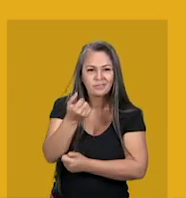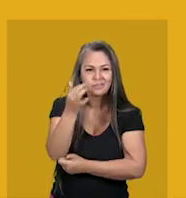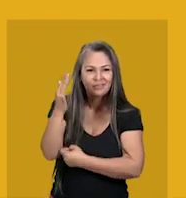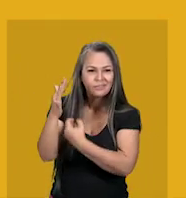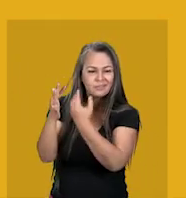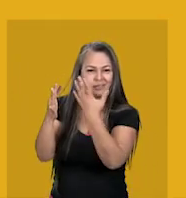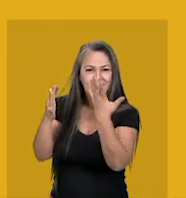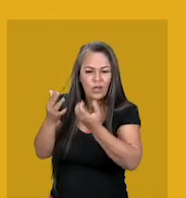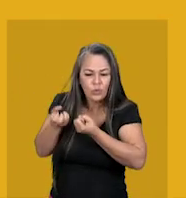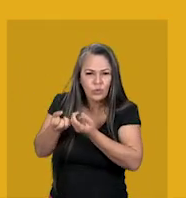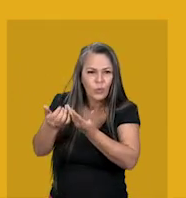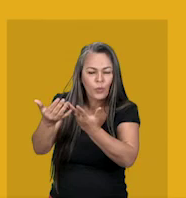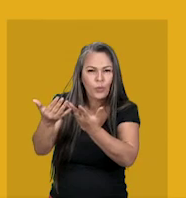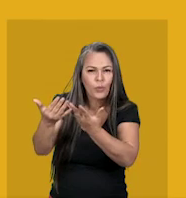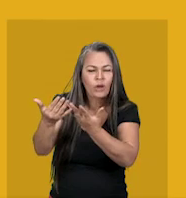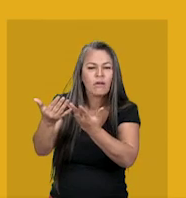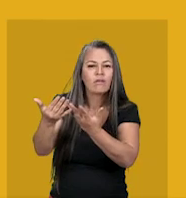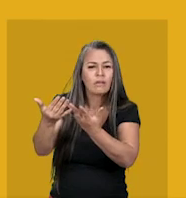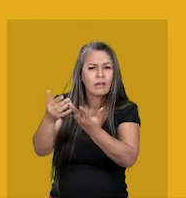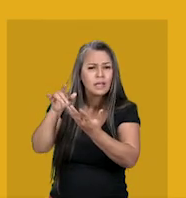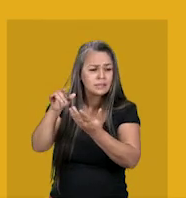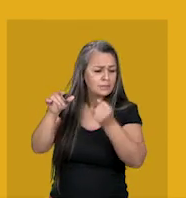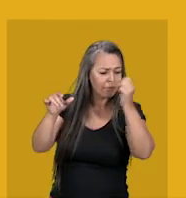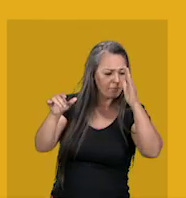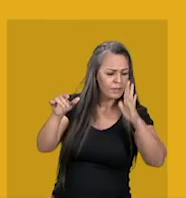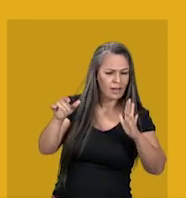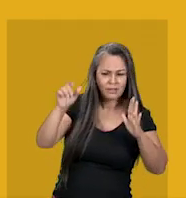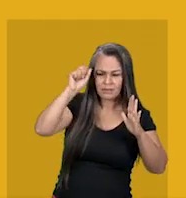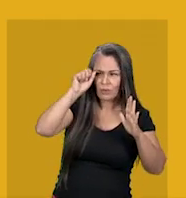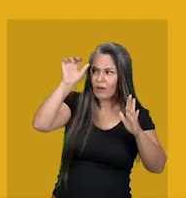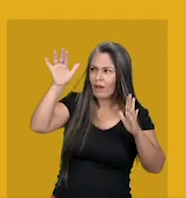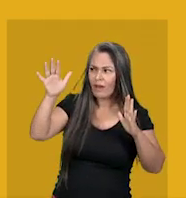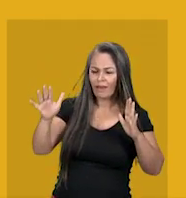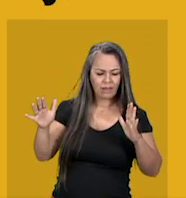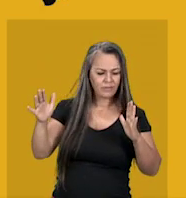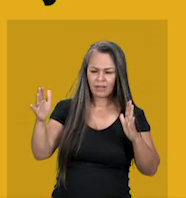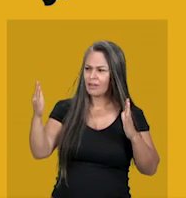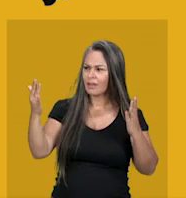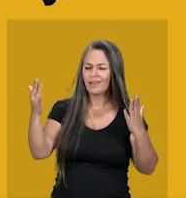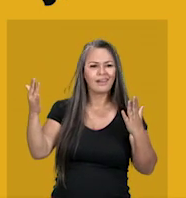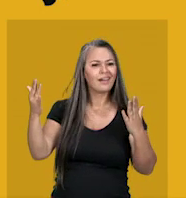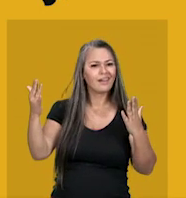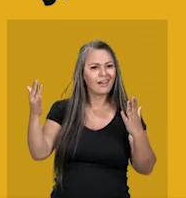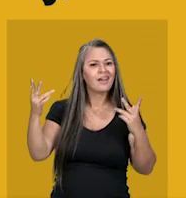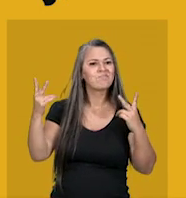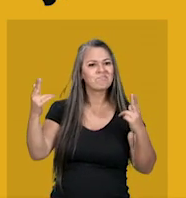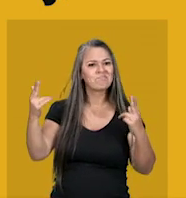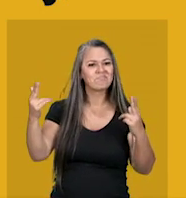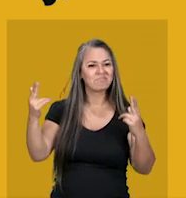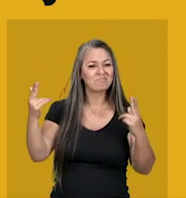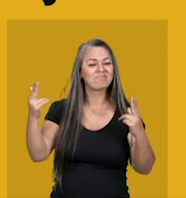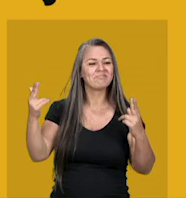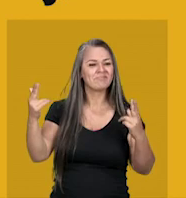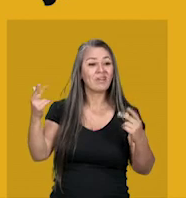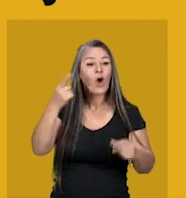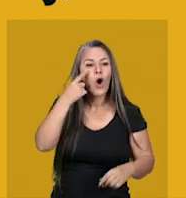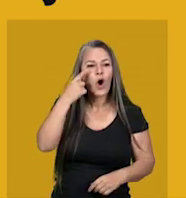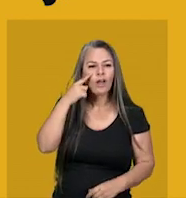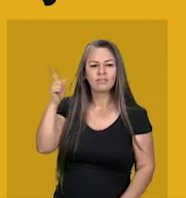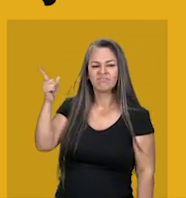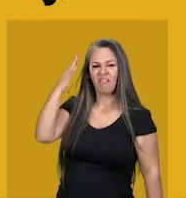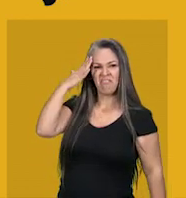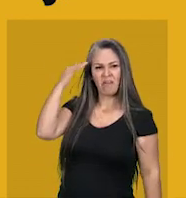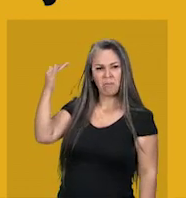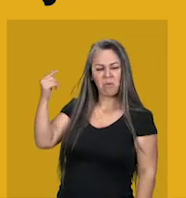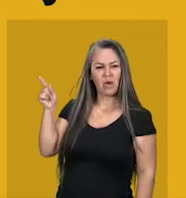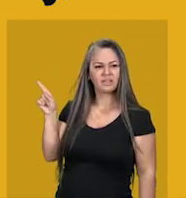vai te comparar com a do Brasil, muito parecidos, tá? Que é igual, eu vou trazer para vocês essa imagem da savana africana, famosíssima,